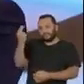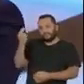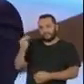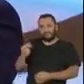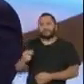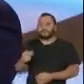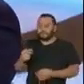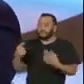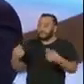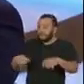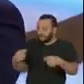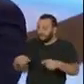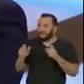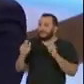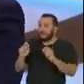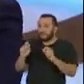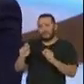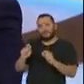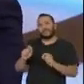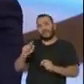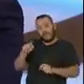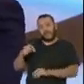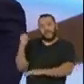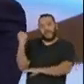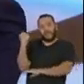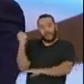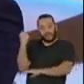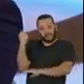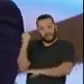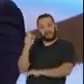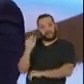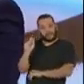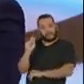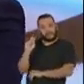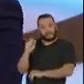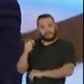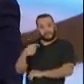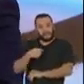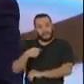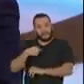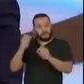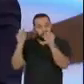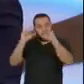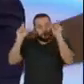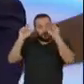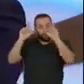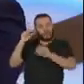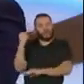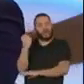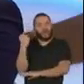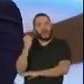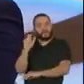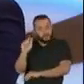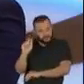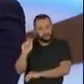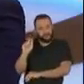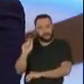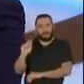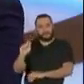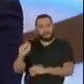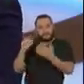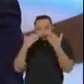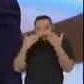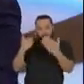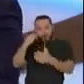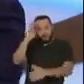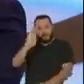acho que a gente precisa olhar e que é muito grave e que tem tá me chamando muito atenção tá chamando atenção do Brasil